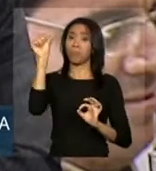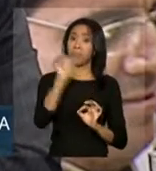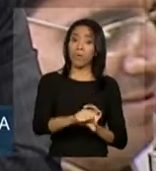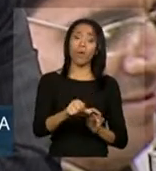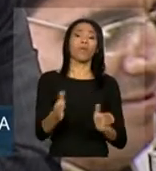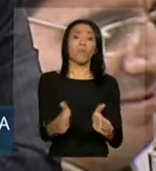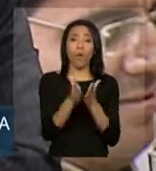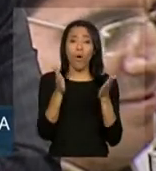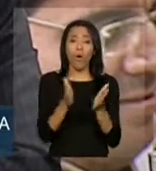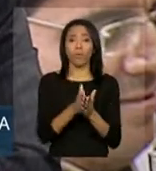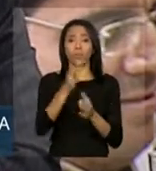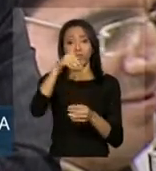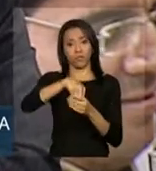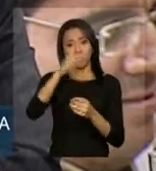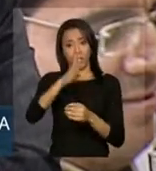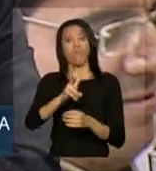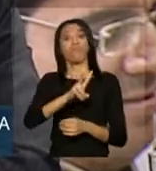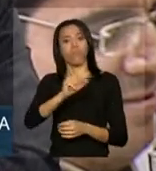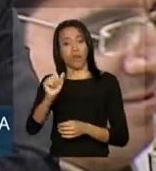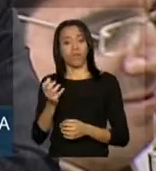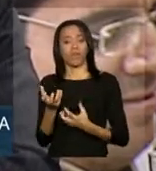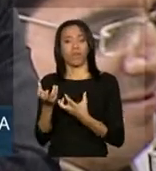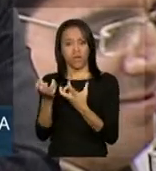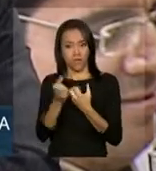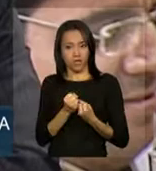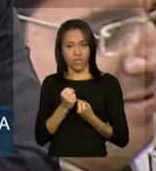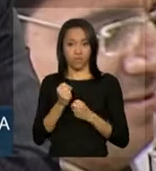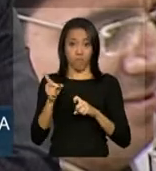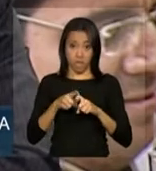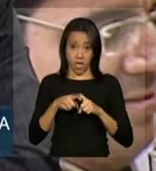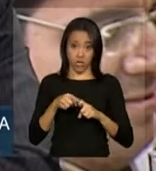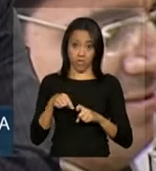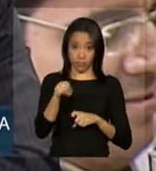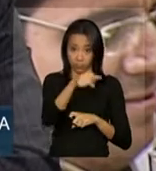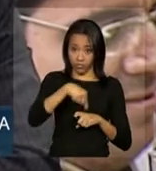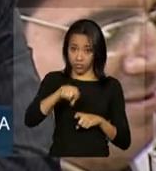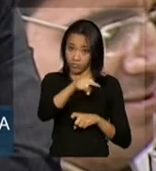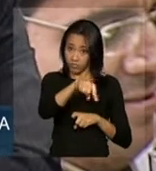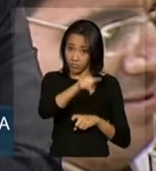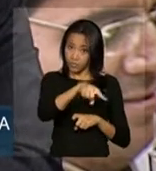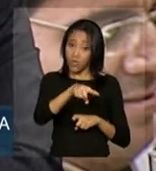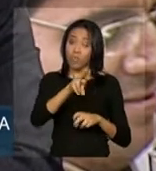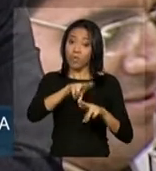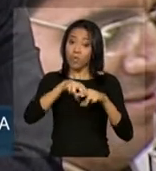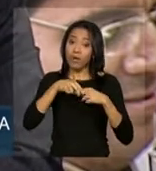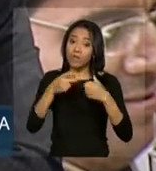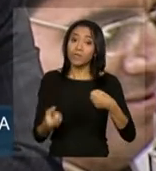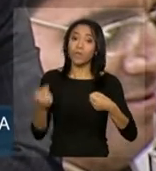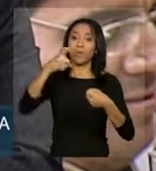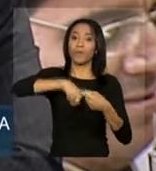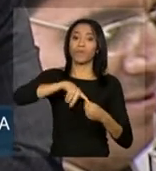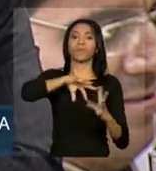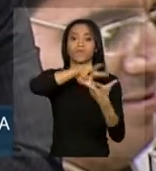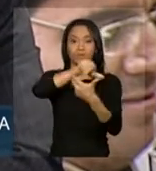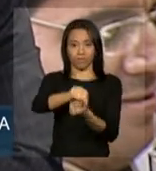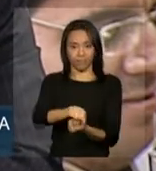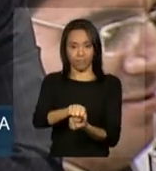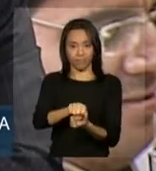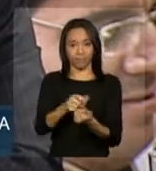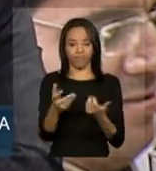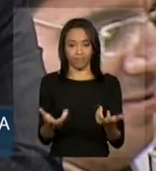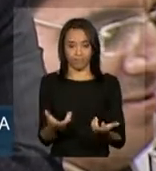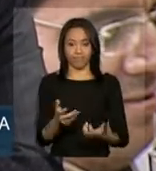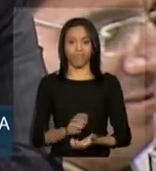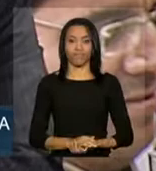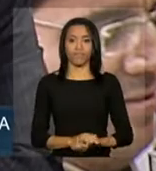mais pobres do país vão receber médicos eh porque conta dessa cooperação internacional Então esse é um pouco o contraste né